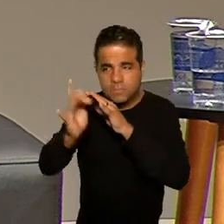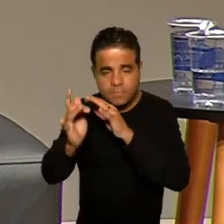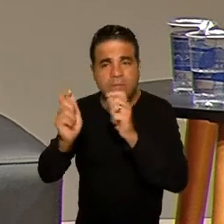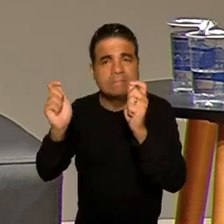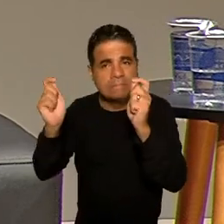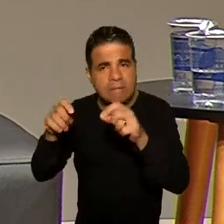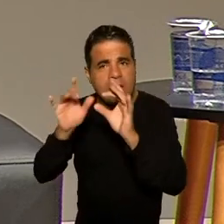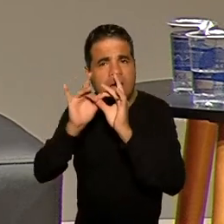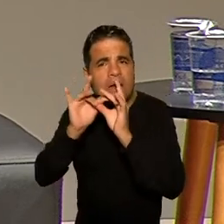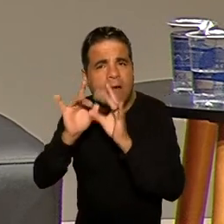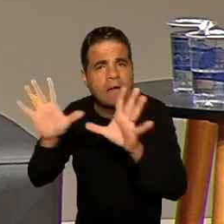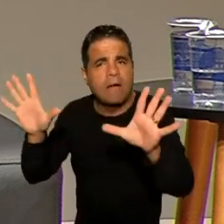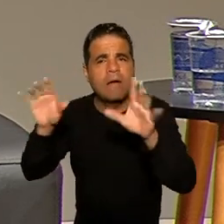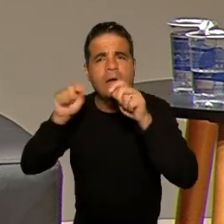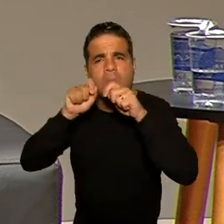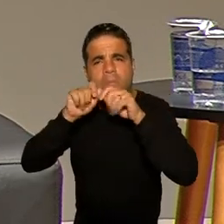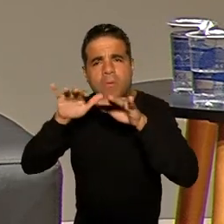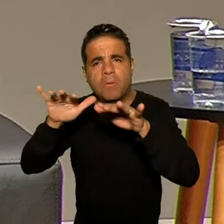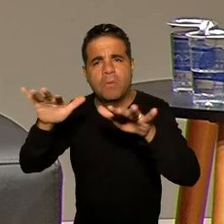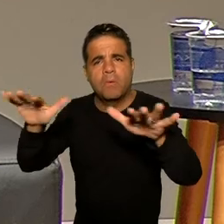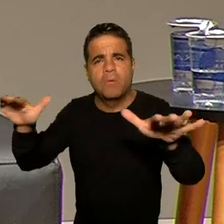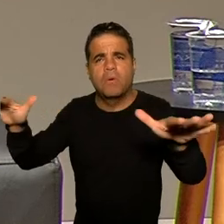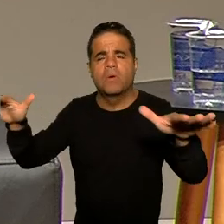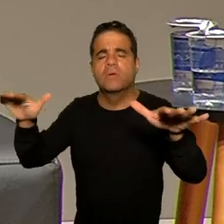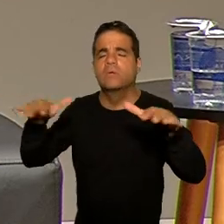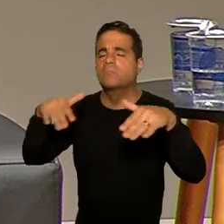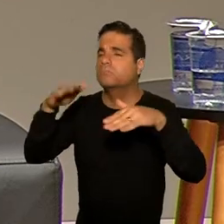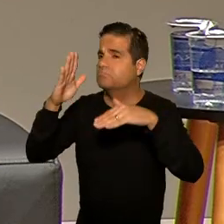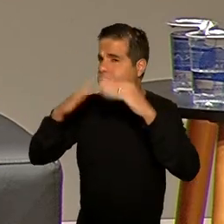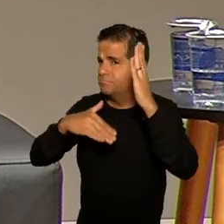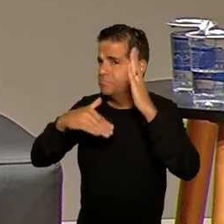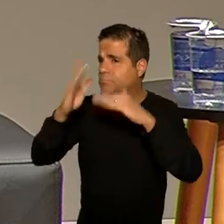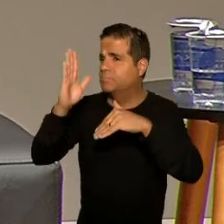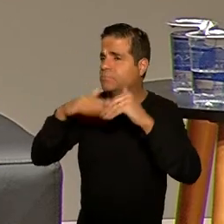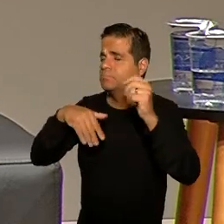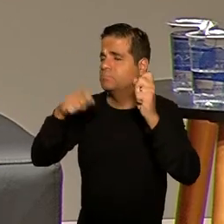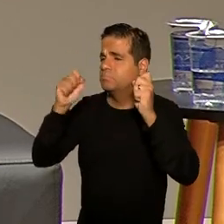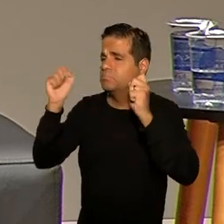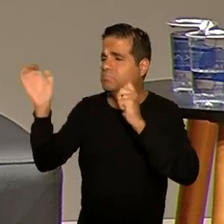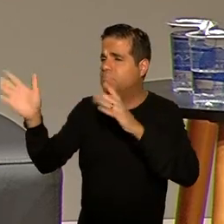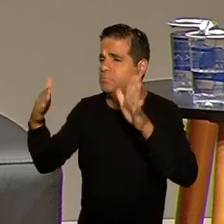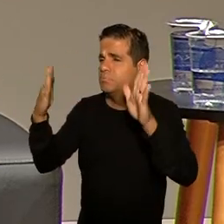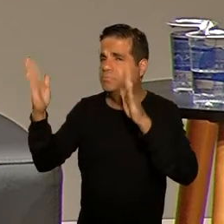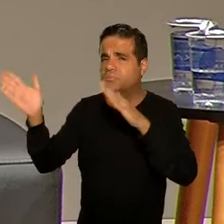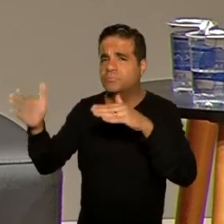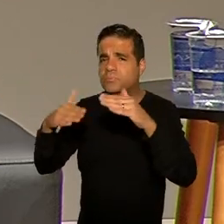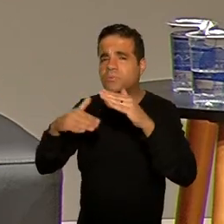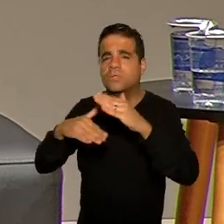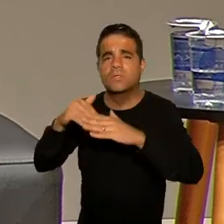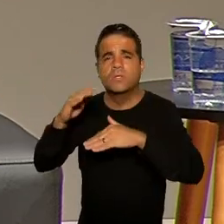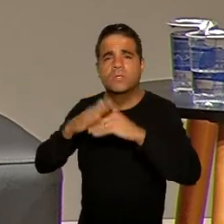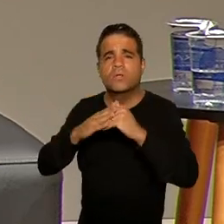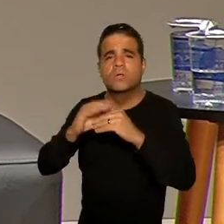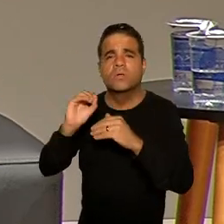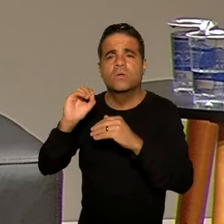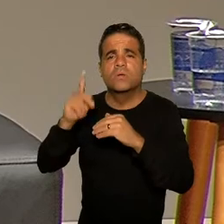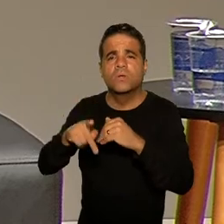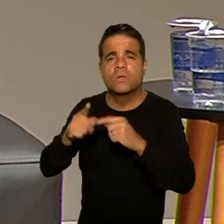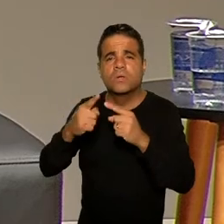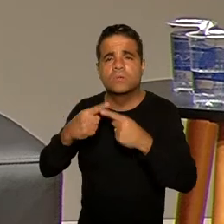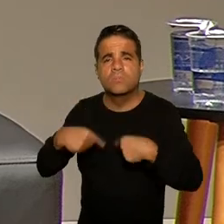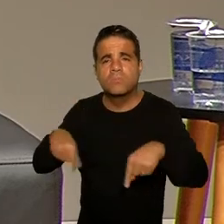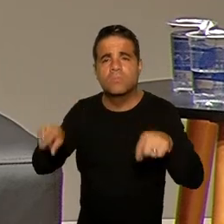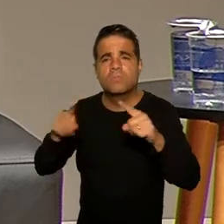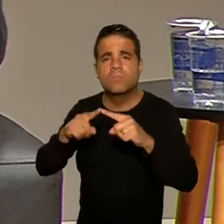possibilitaram uma circulação inédita de produções distribuídas então a democracia cultural ela operaria dentro de